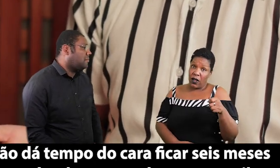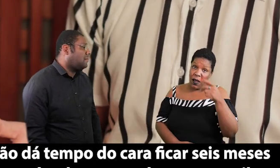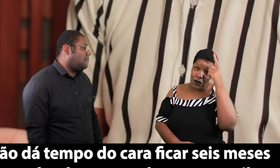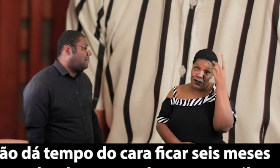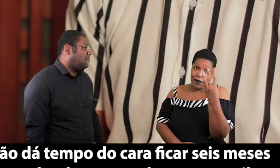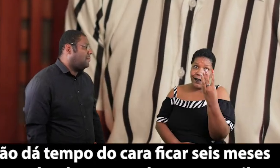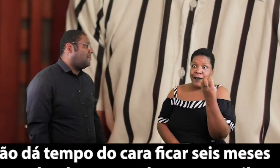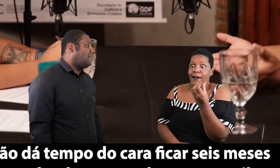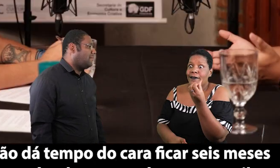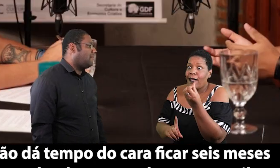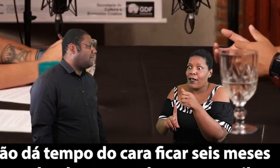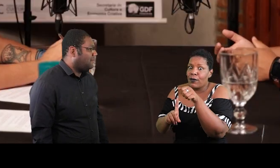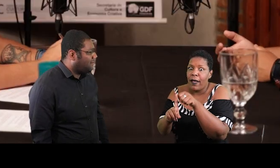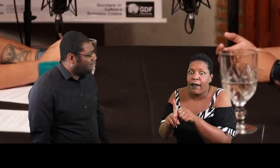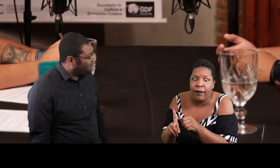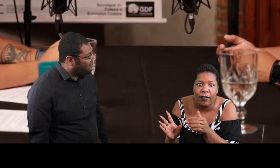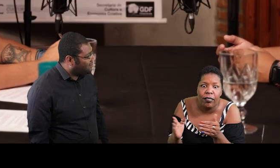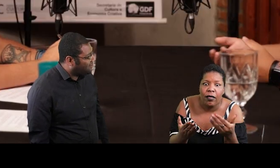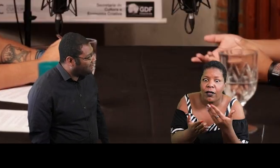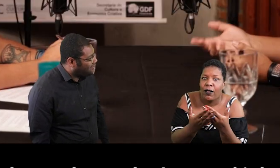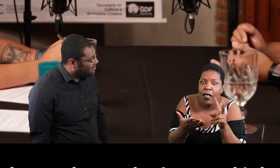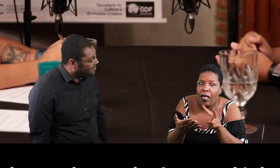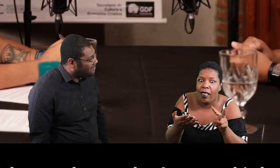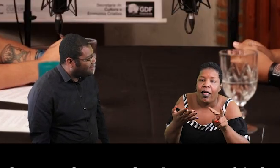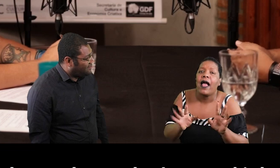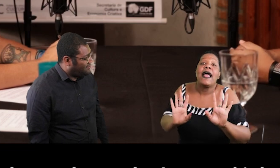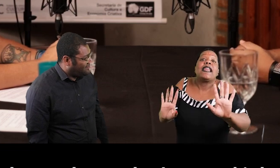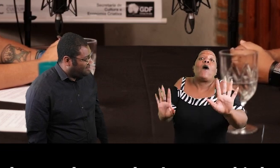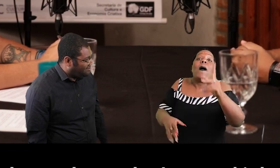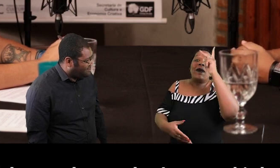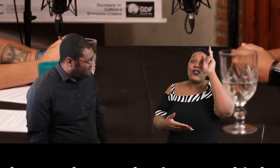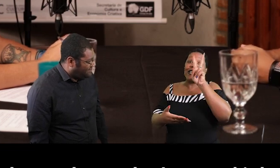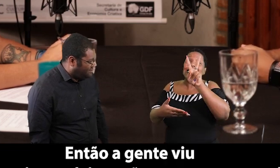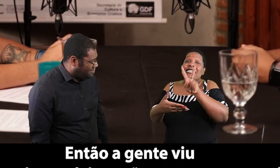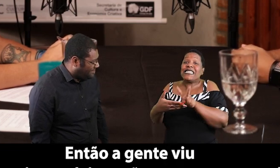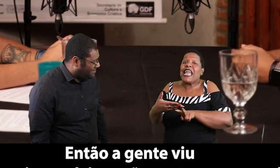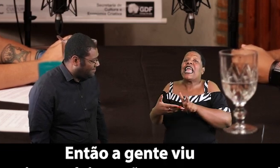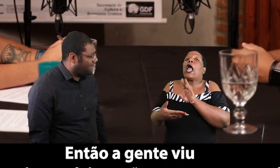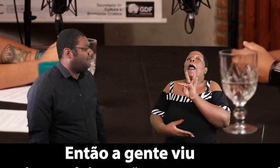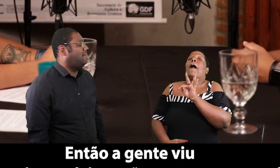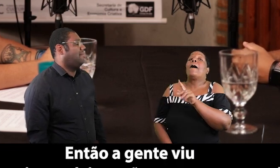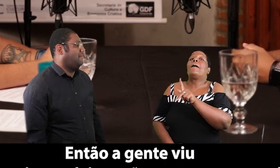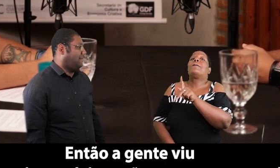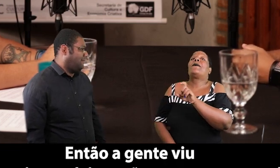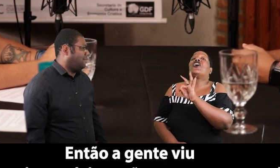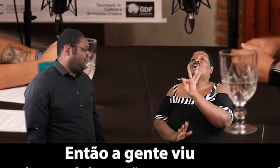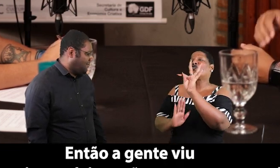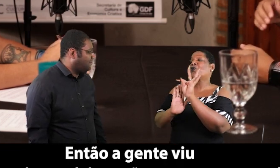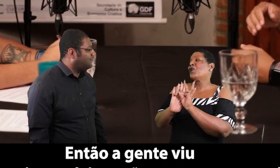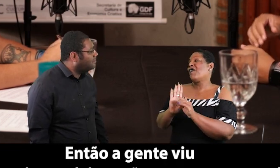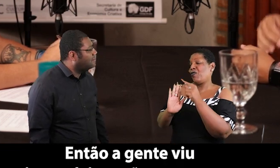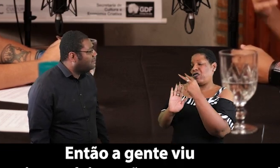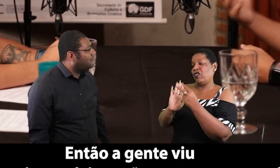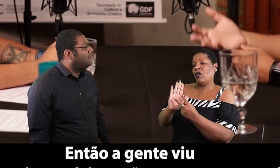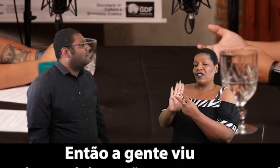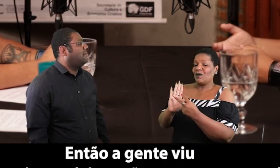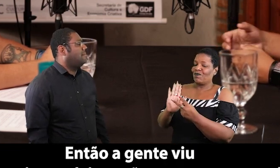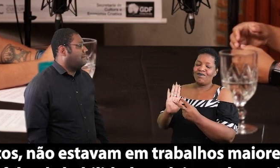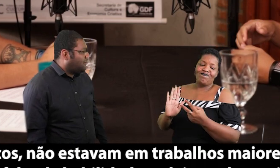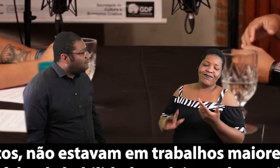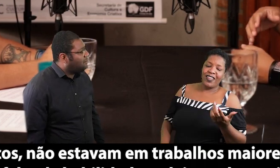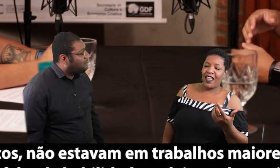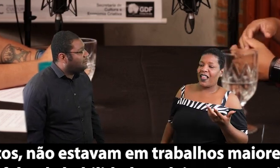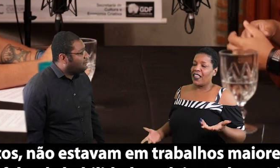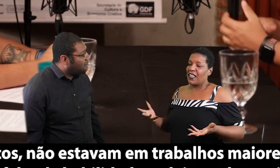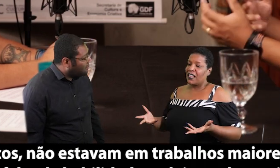meses estudando para poder tocar aquilo. Nossa. Aí tinha que chamar alguém que sabia ler. Então a gente viu que muitos músicos não estavam gravando